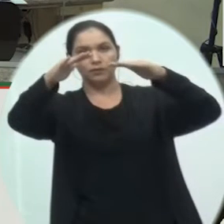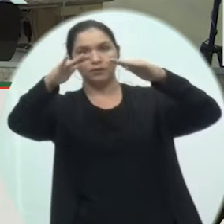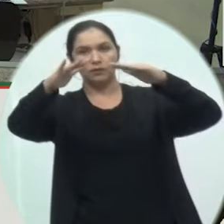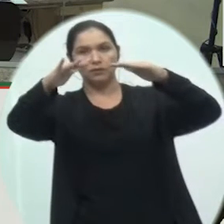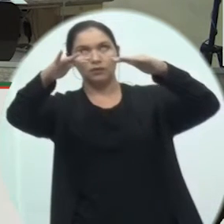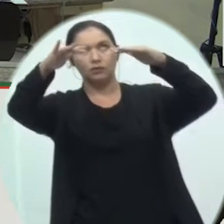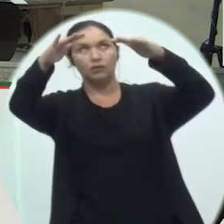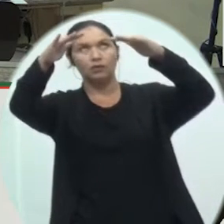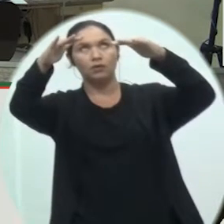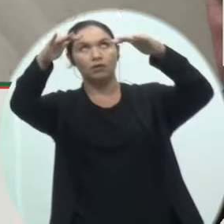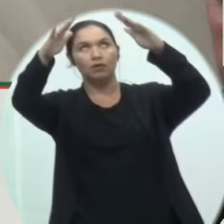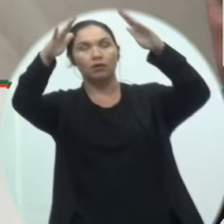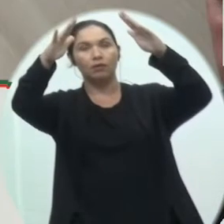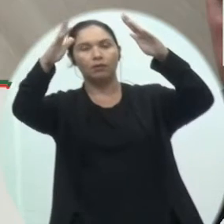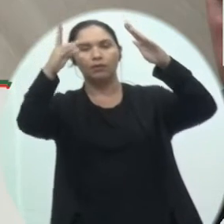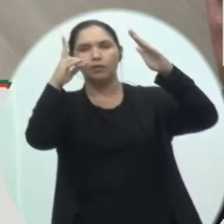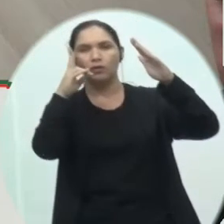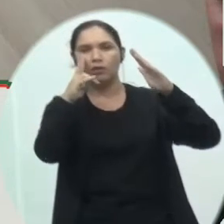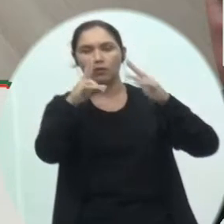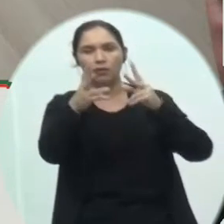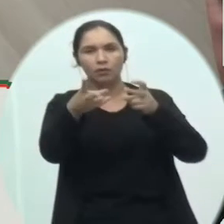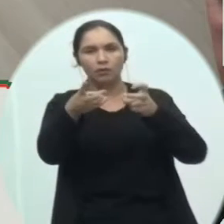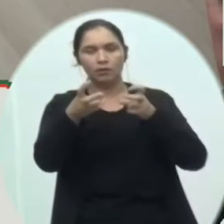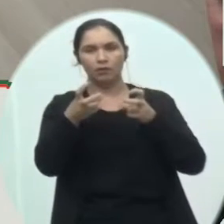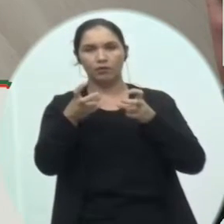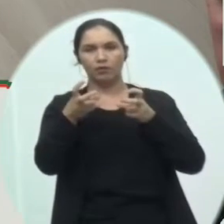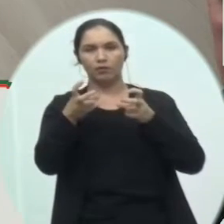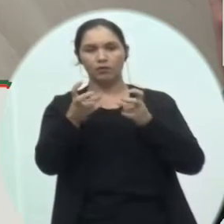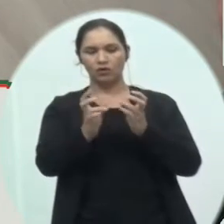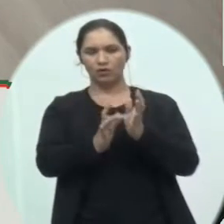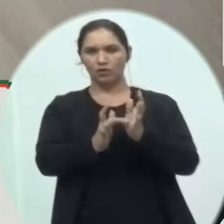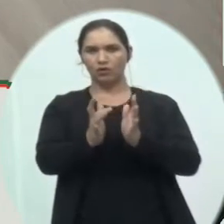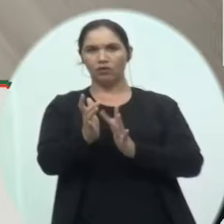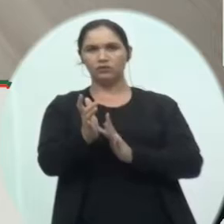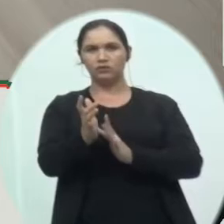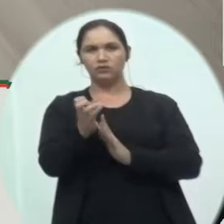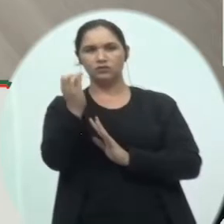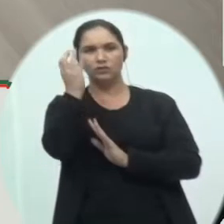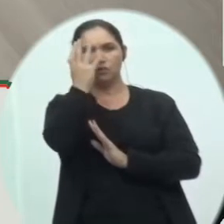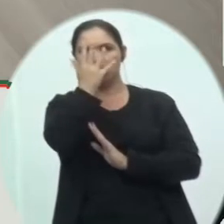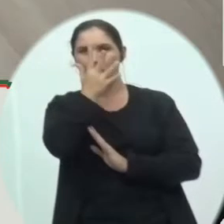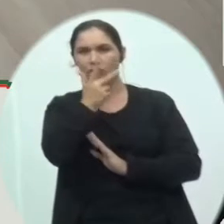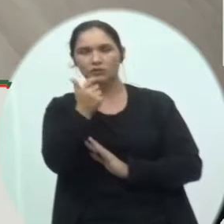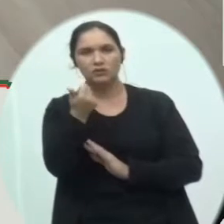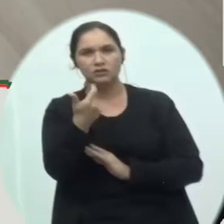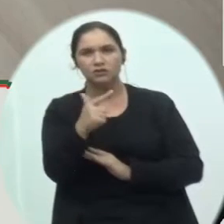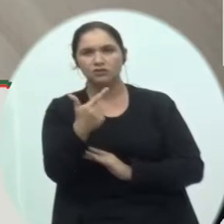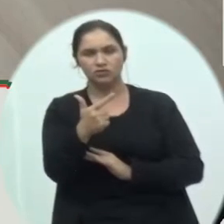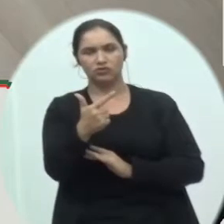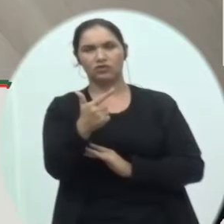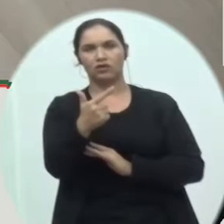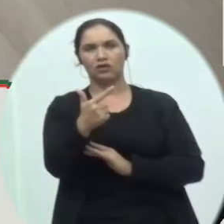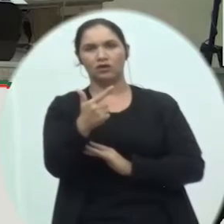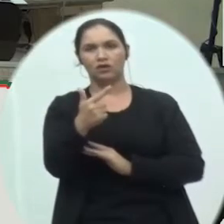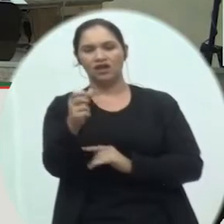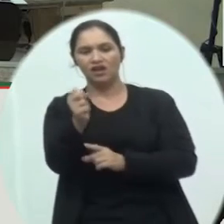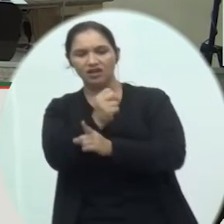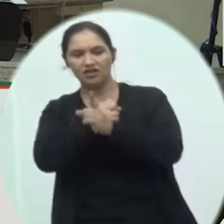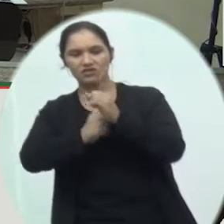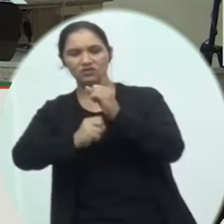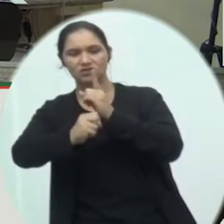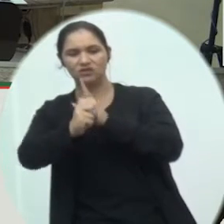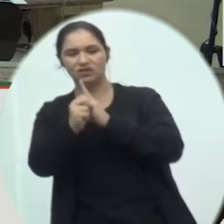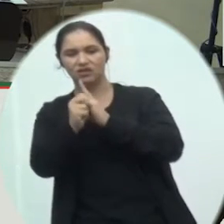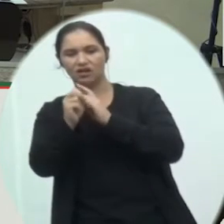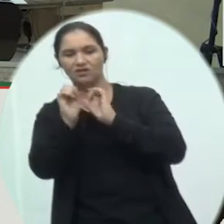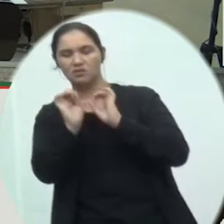formosura. Olhamo-lo, mas nenhuma beleza havia que nos agradasse. Era desprezado e o mais rejeitado